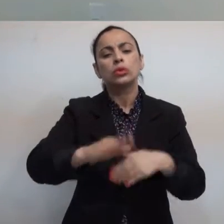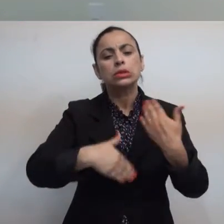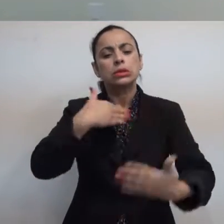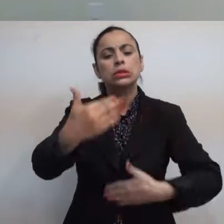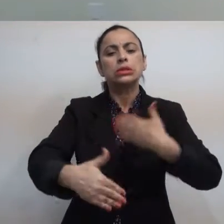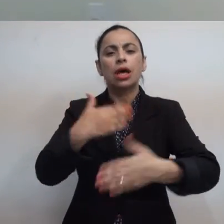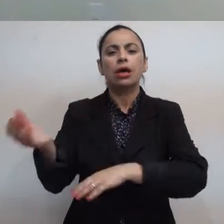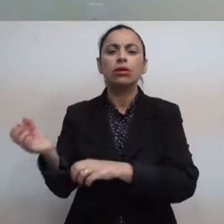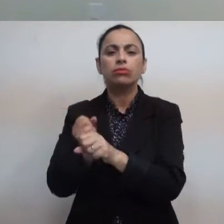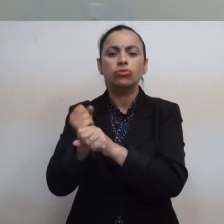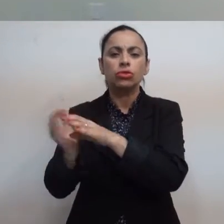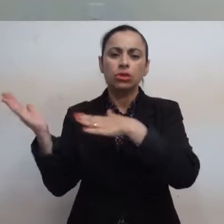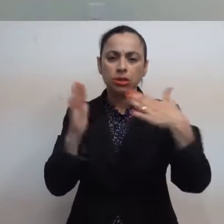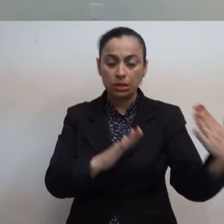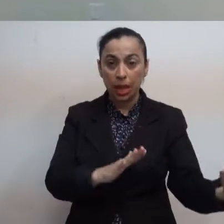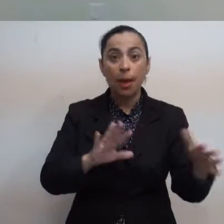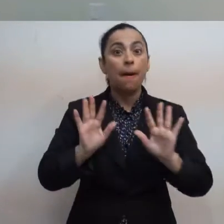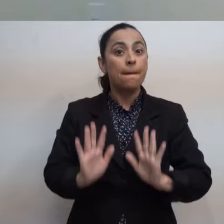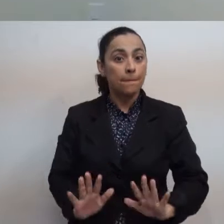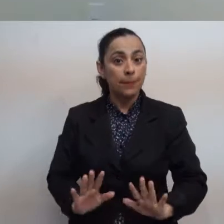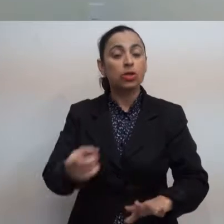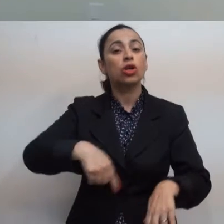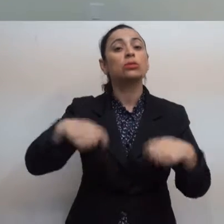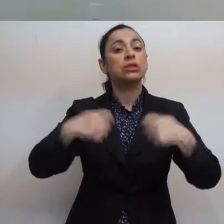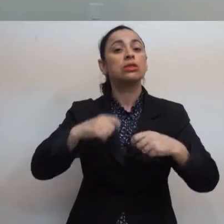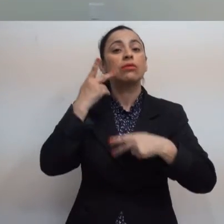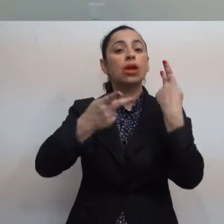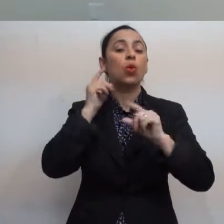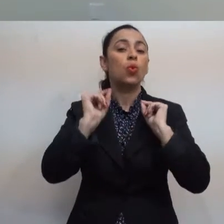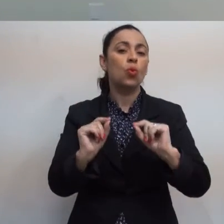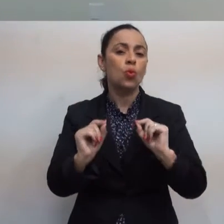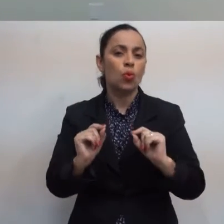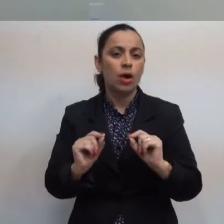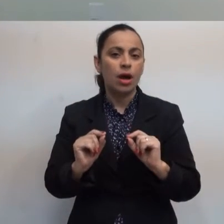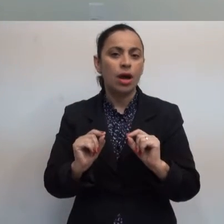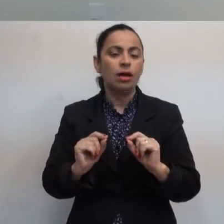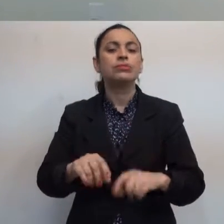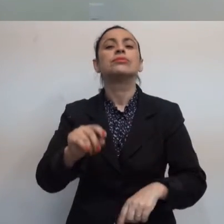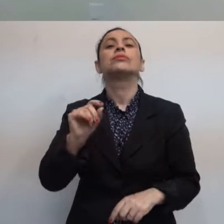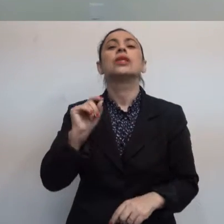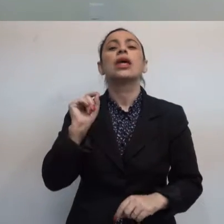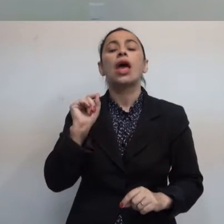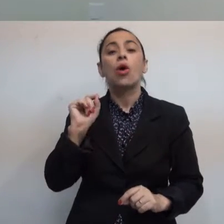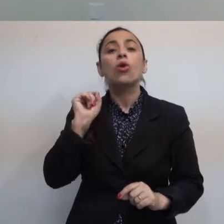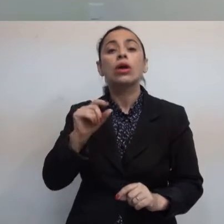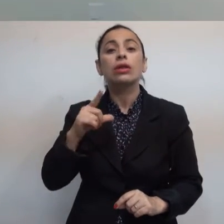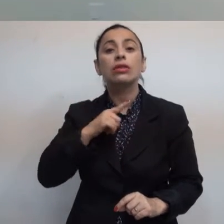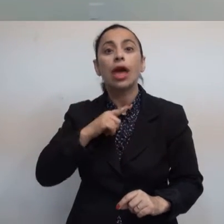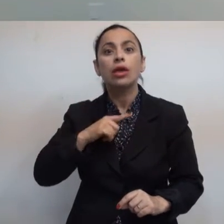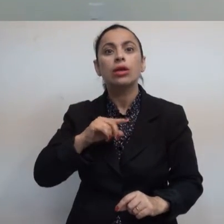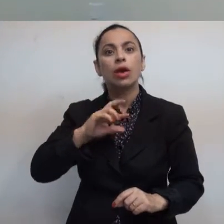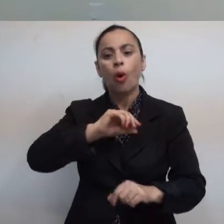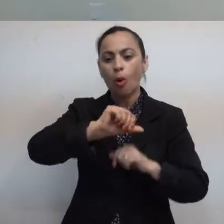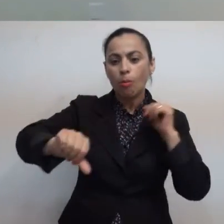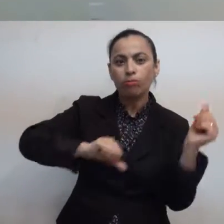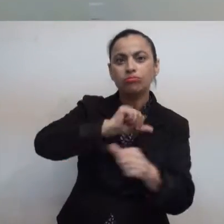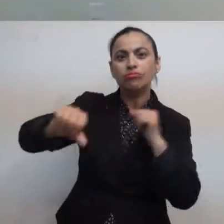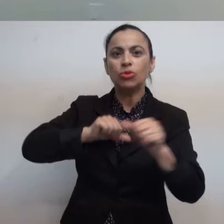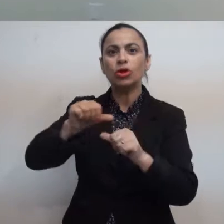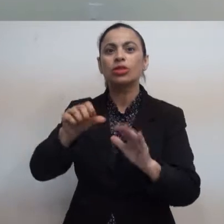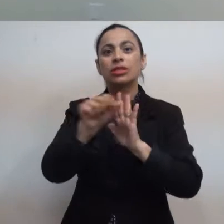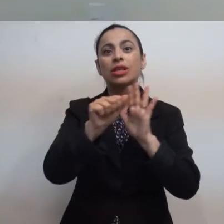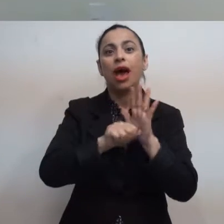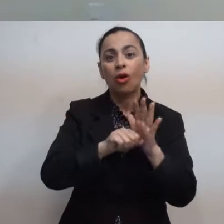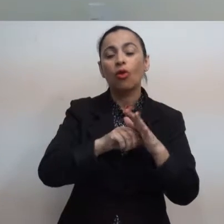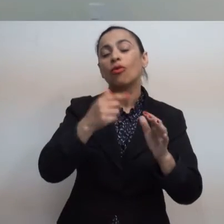fomos utilizando ao longo dos tempos. Mas nós precisamos falar do que ganha esse grande boom